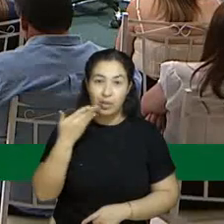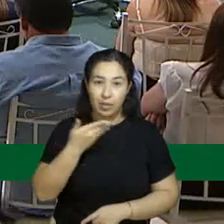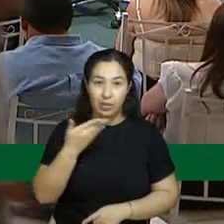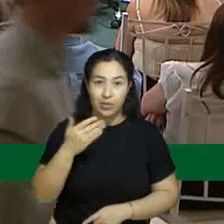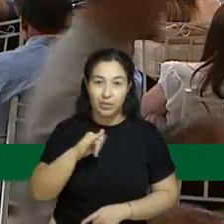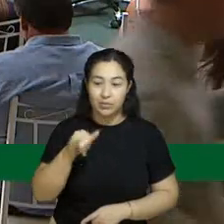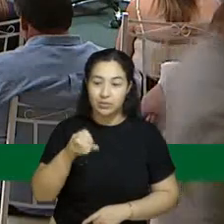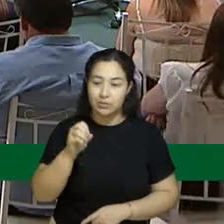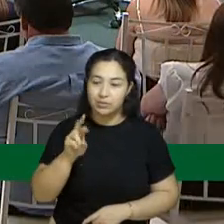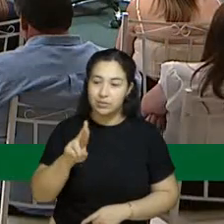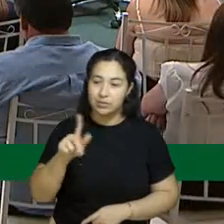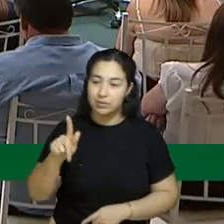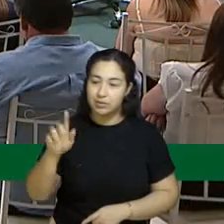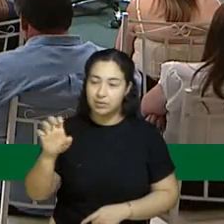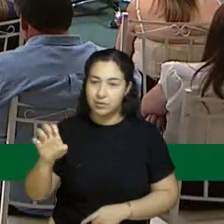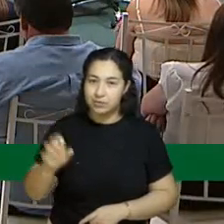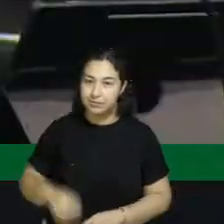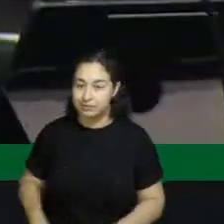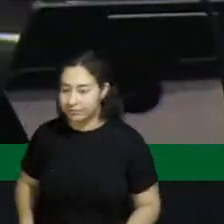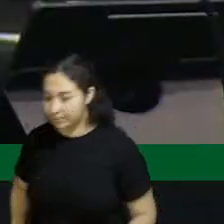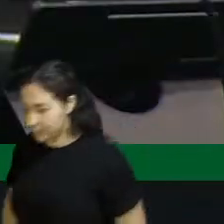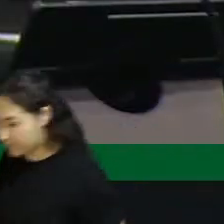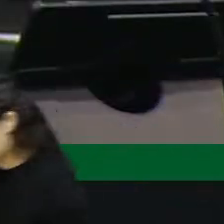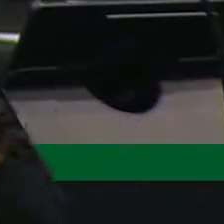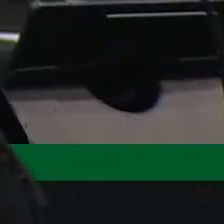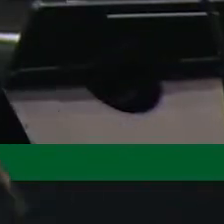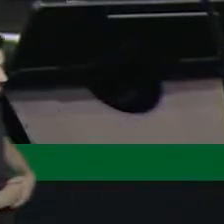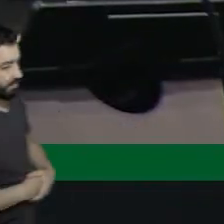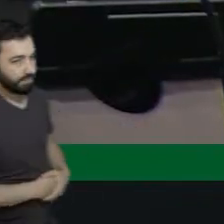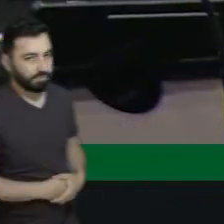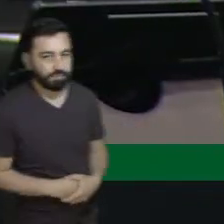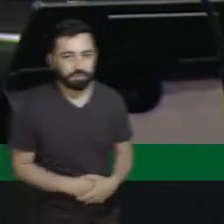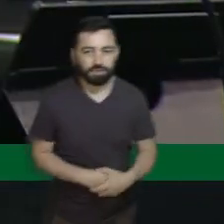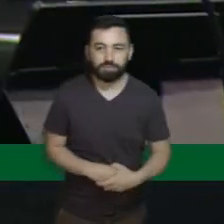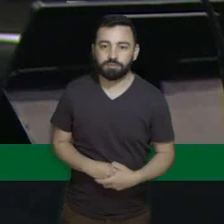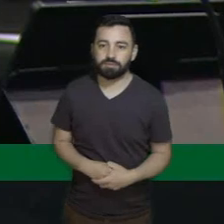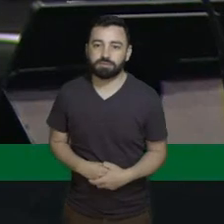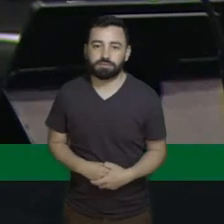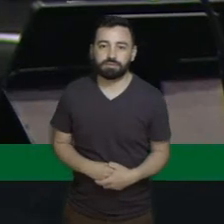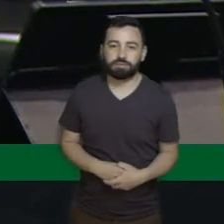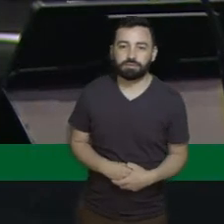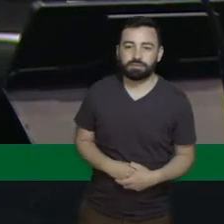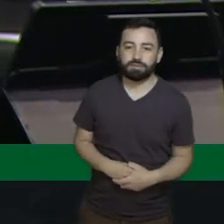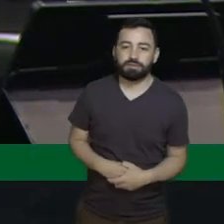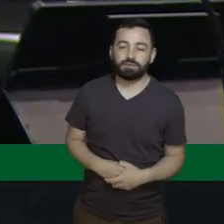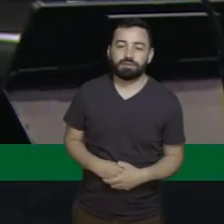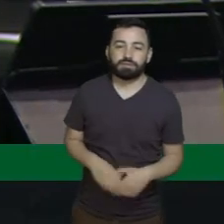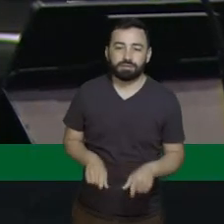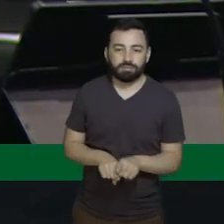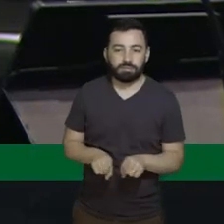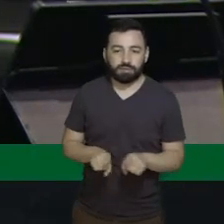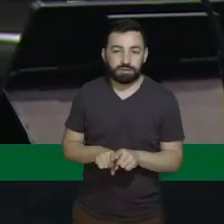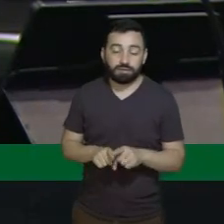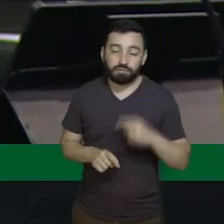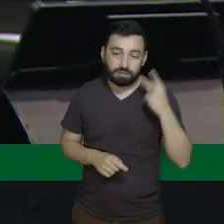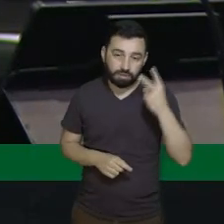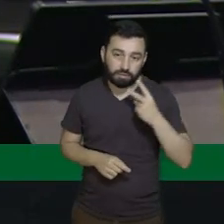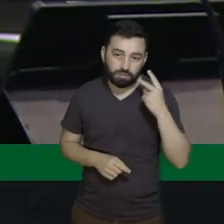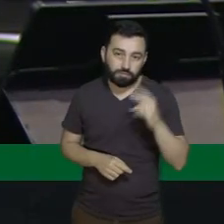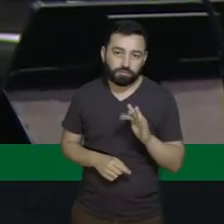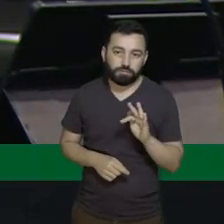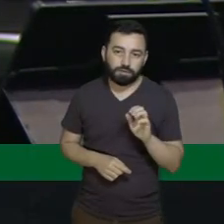Aslinger. Senhor vereador do município de Água Doce, Rudimar Bergossa. Senhor vereador do município de Chapecó, Fernando